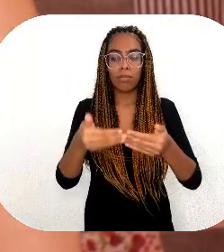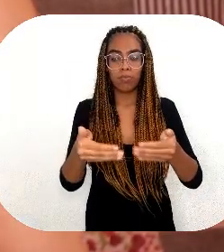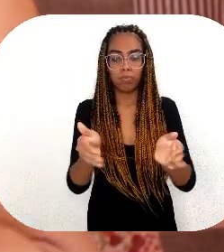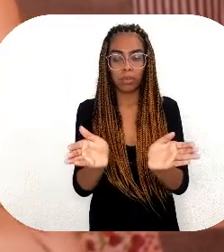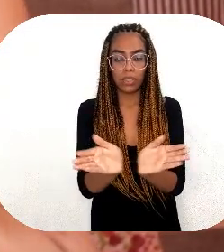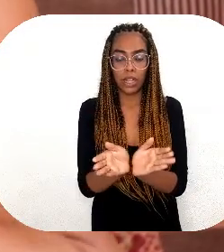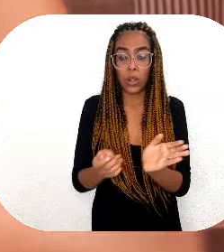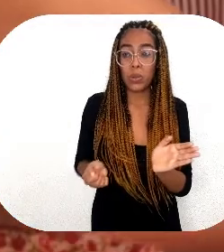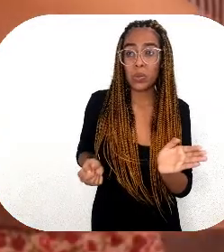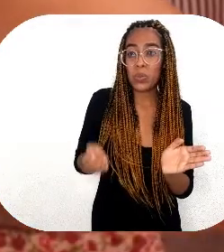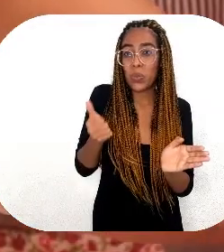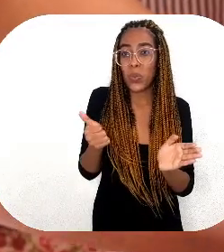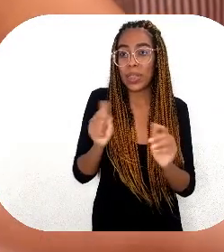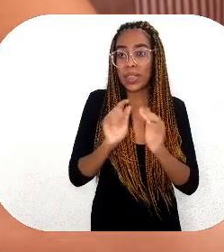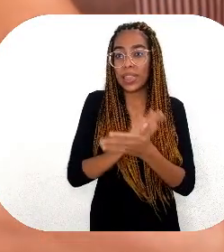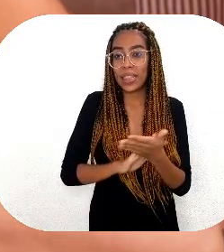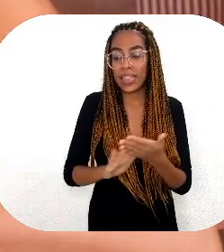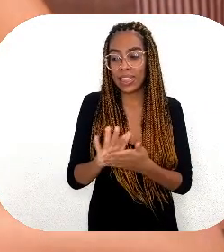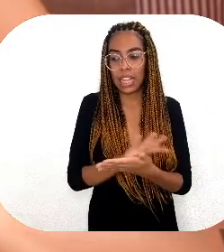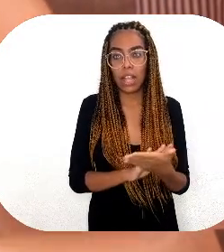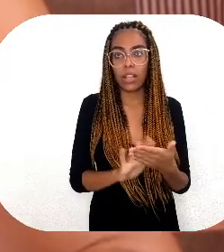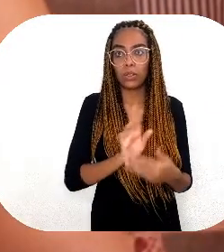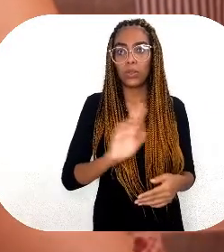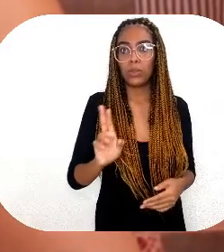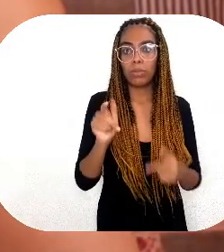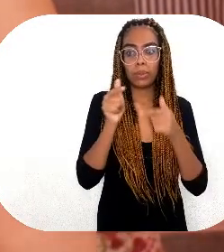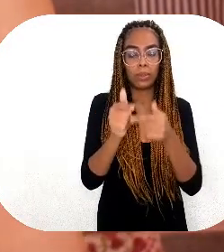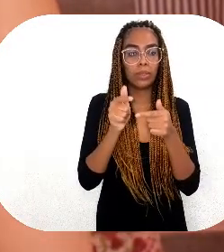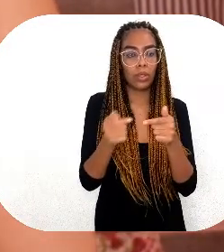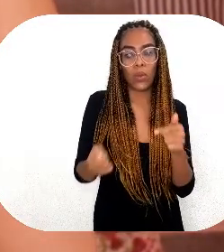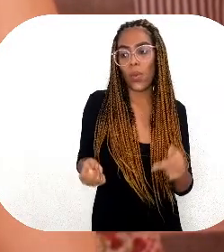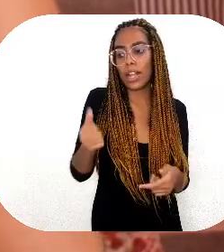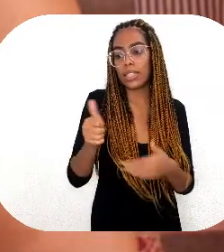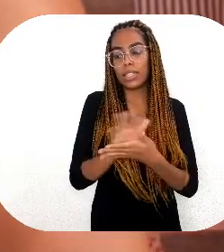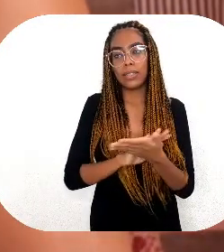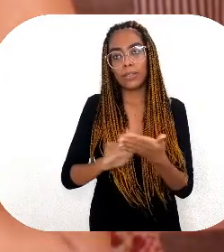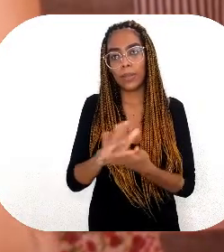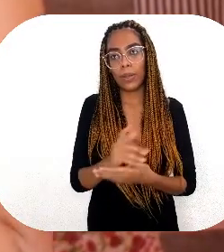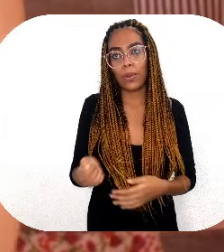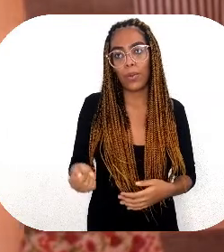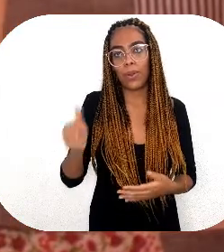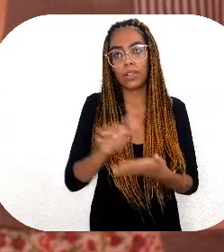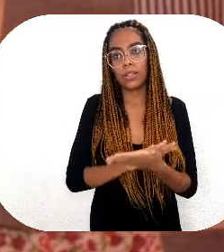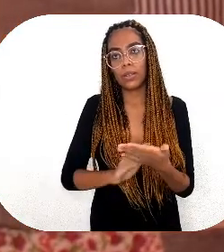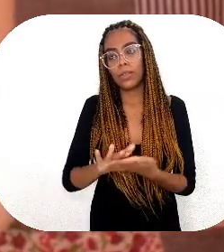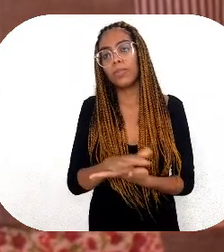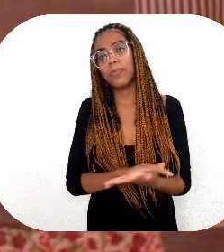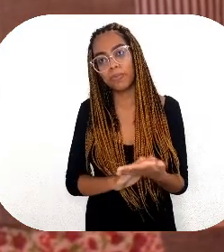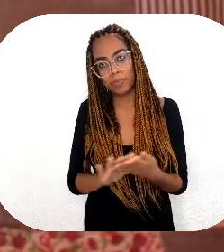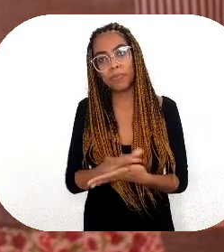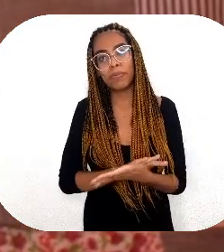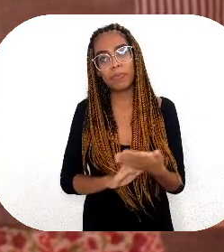ele pensou e lembrou que tinha deixado a panela com quase nada. E imediatamente ele disse, ah, o nome do meu sobrinho